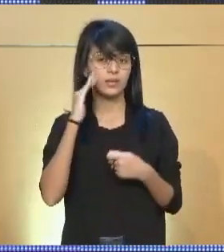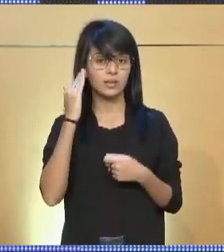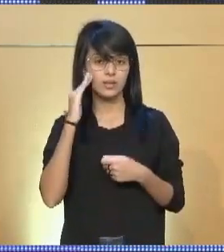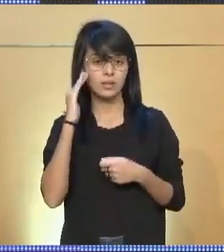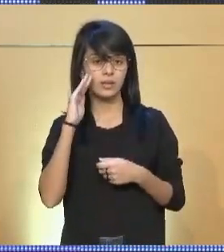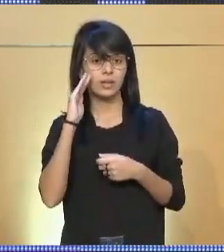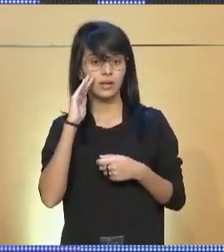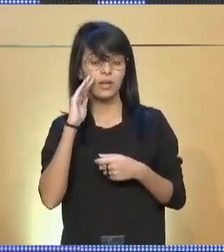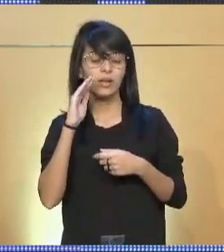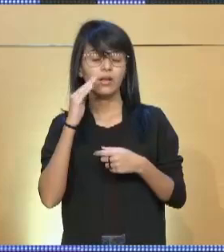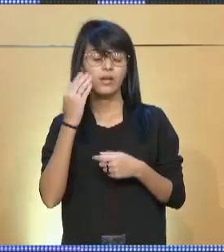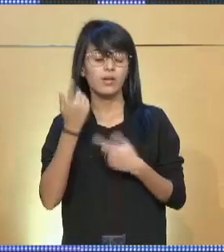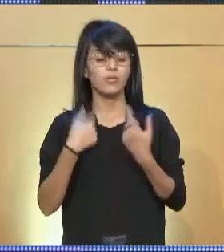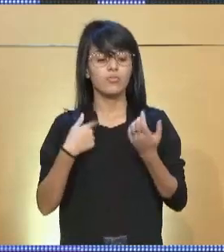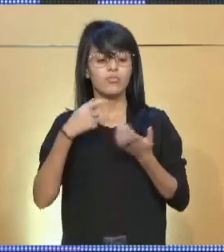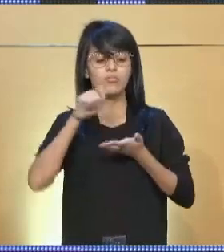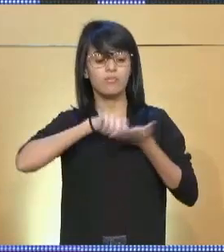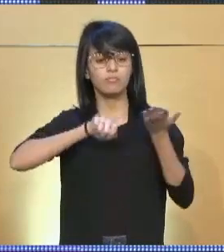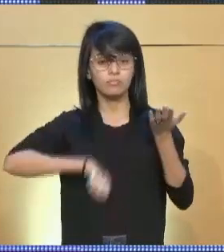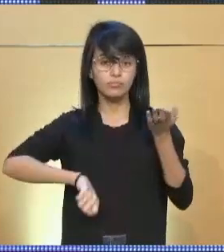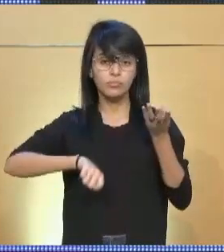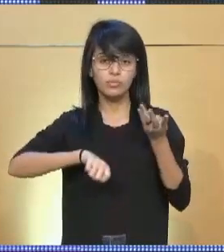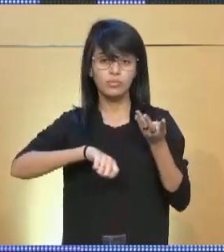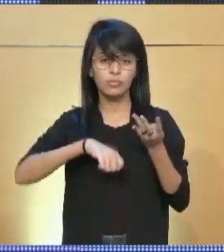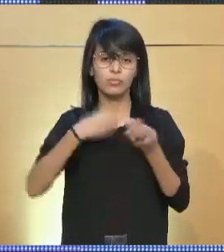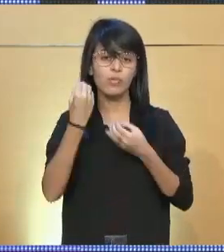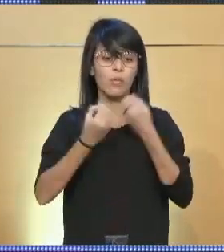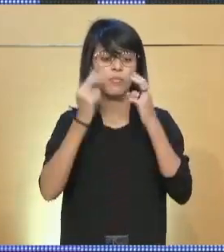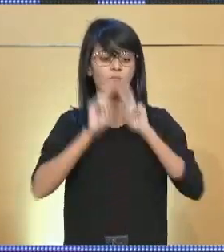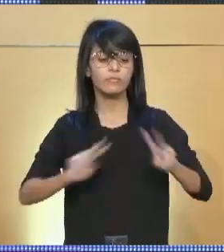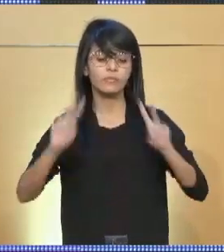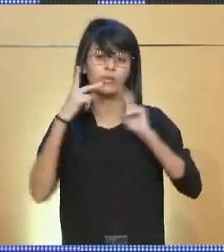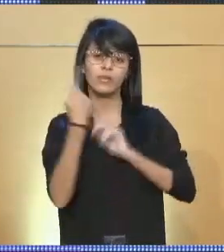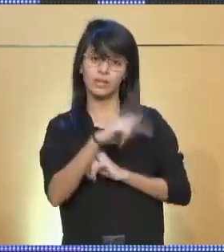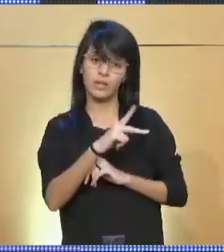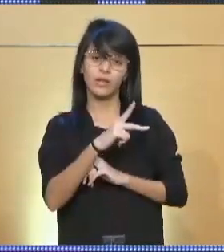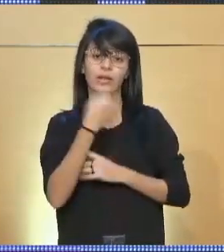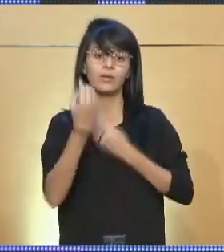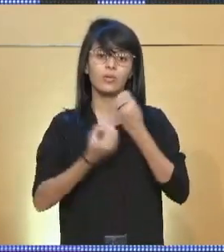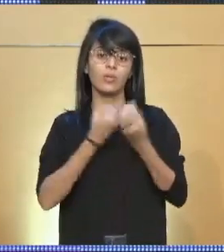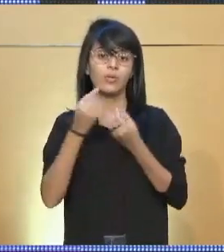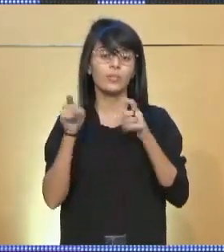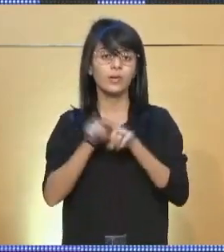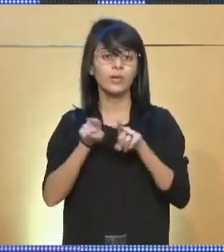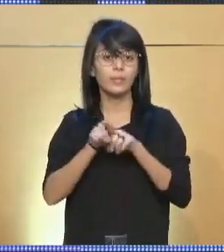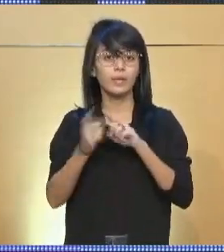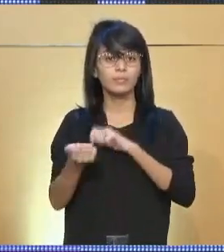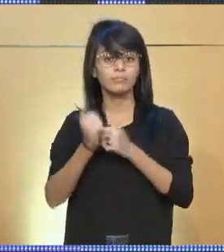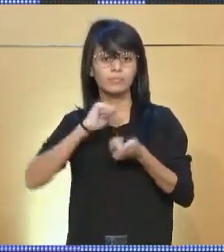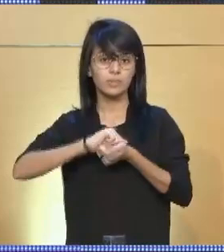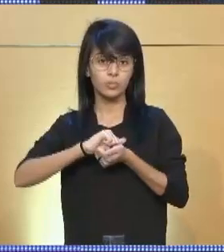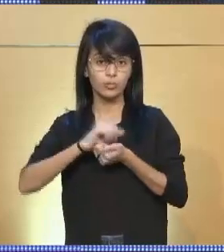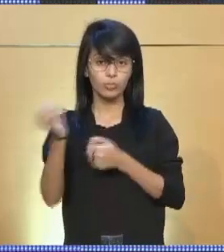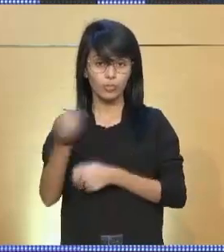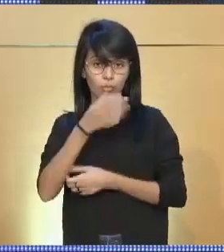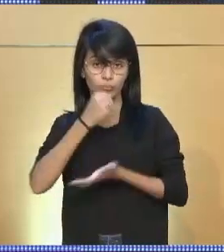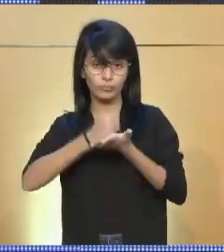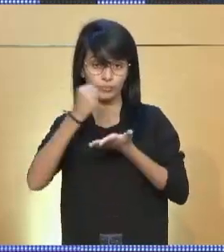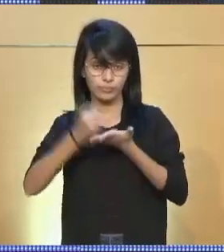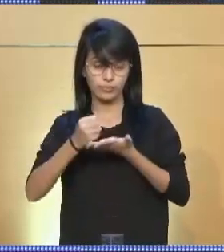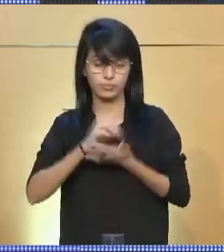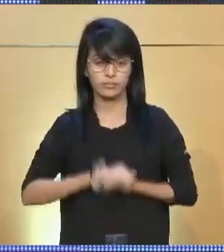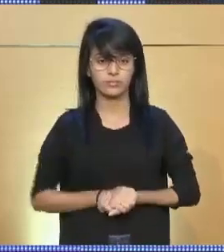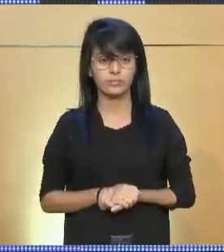do decálogo, da ética do Sinai, como isso se comporta também na perspectiva do Novo Testamento. Então,